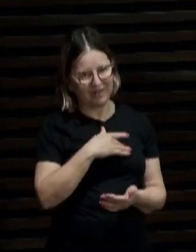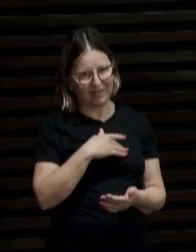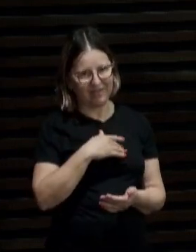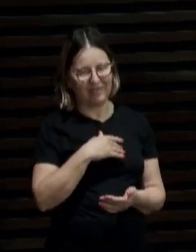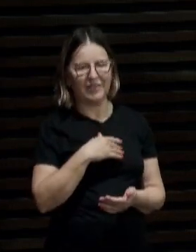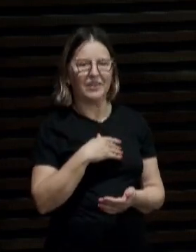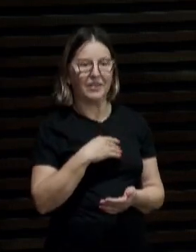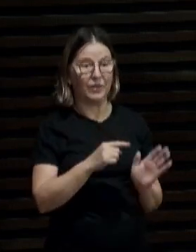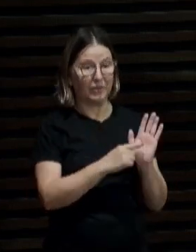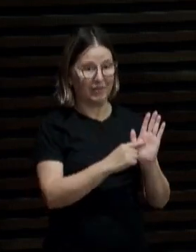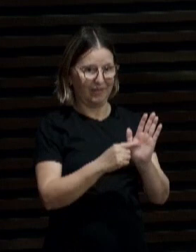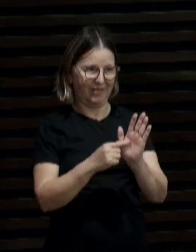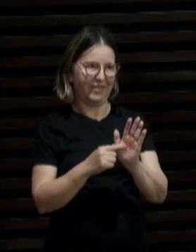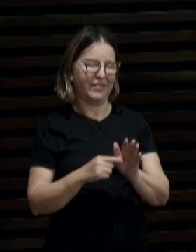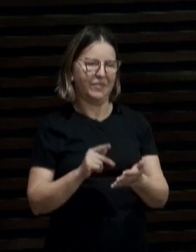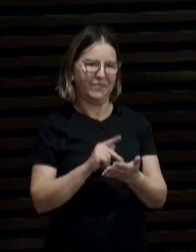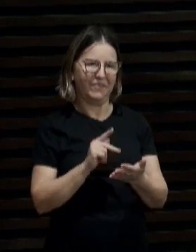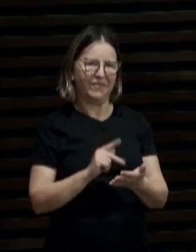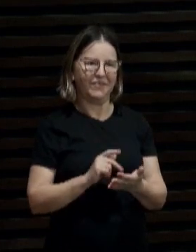igreja, a todos nós, né, meus irmãos?